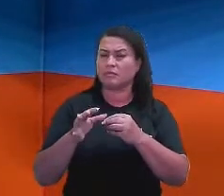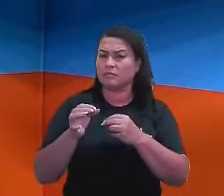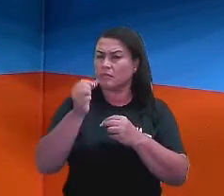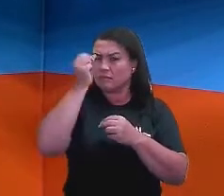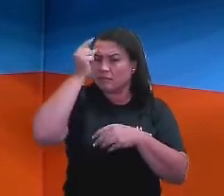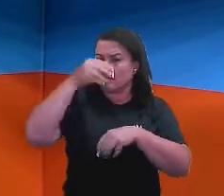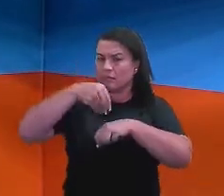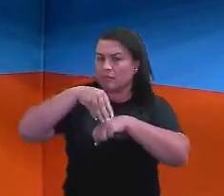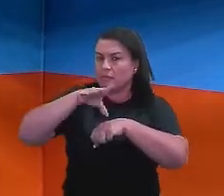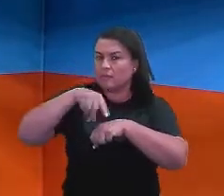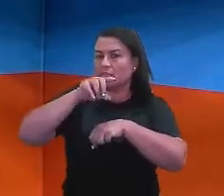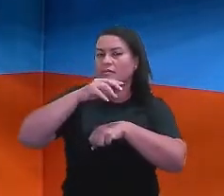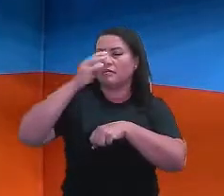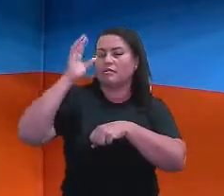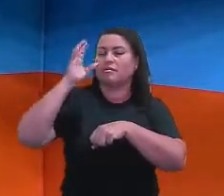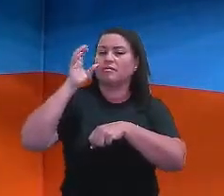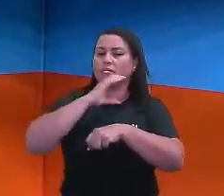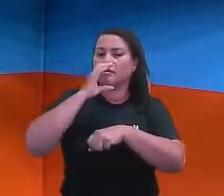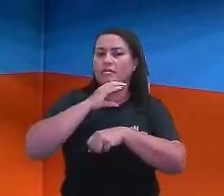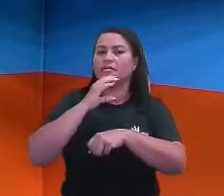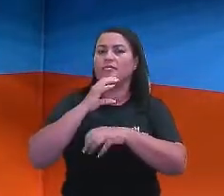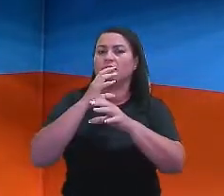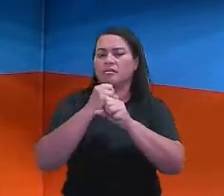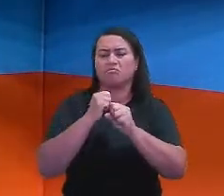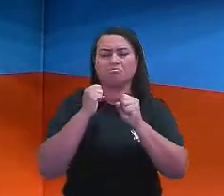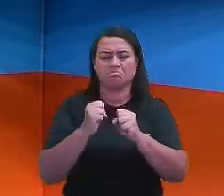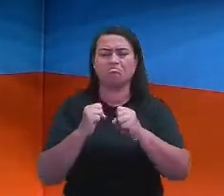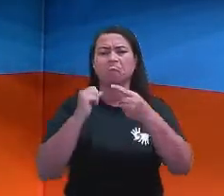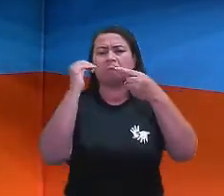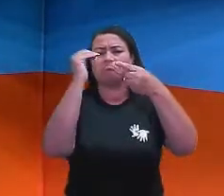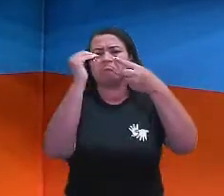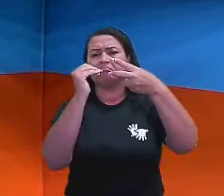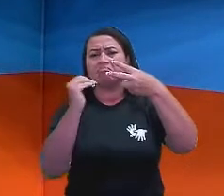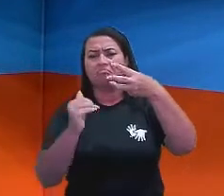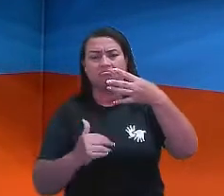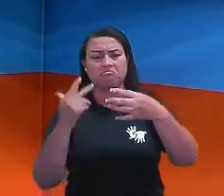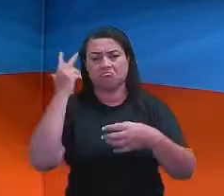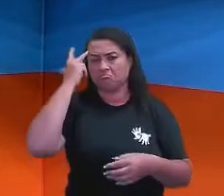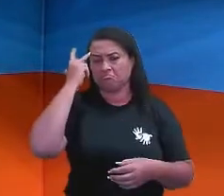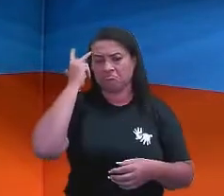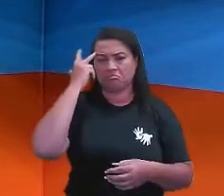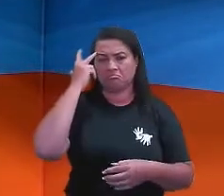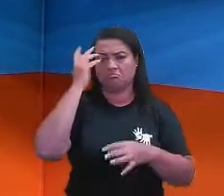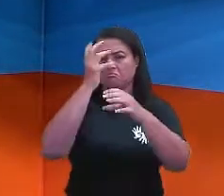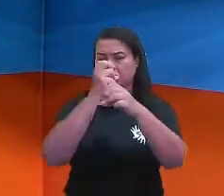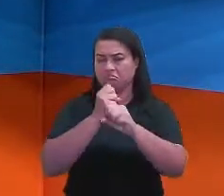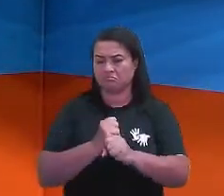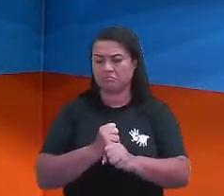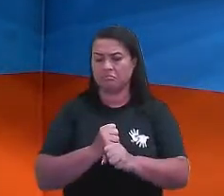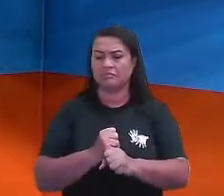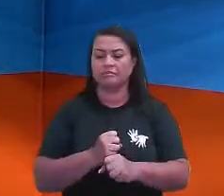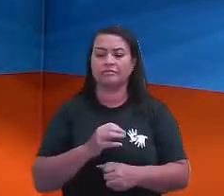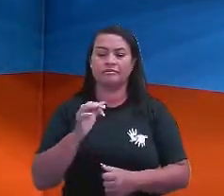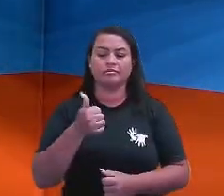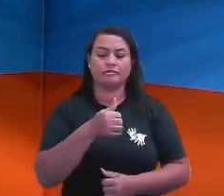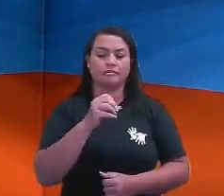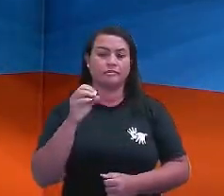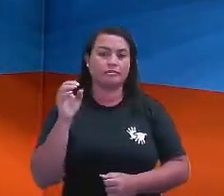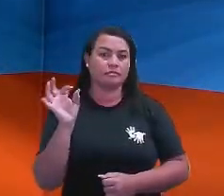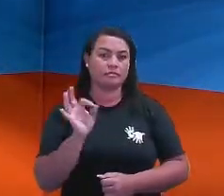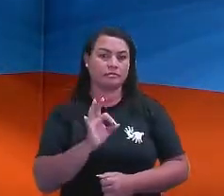para ser mais rápido o cálculo. Você pode armar e fazer a operação normalmente aí, né, por 100. Mas